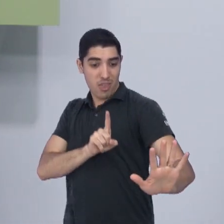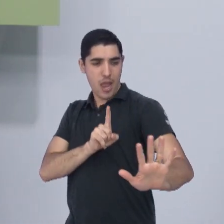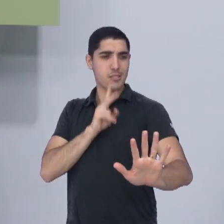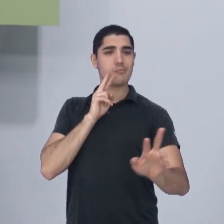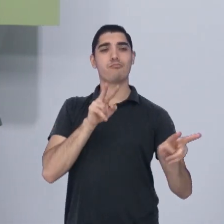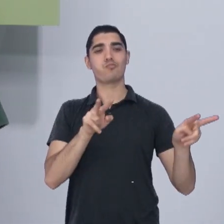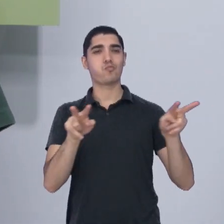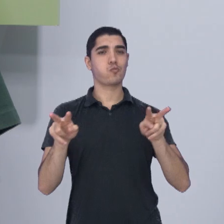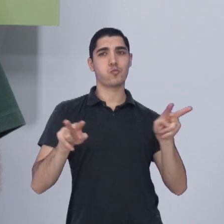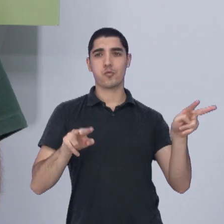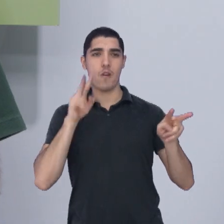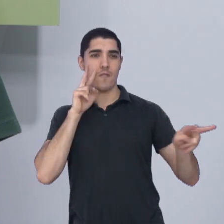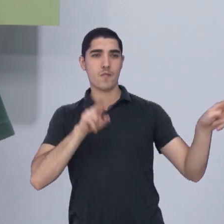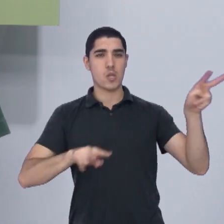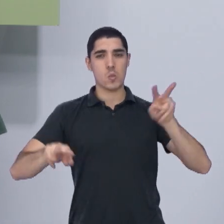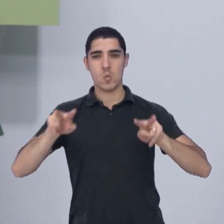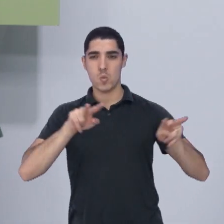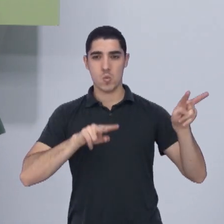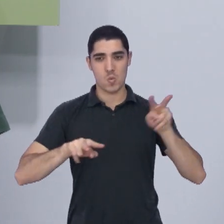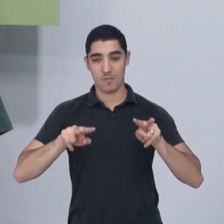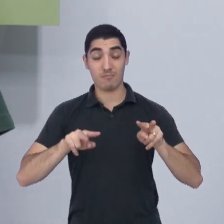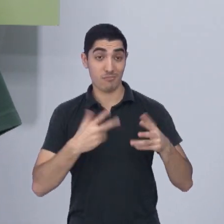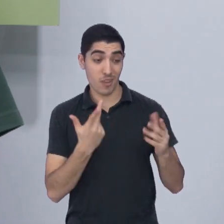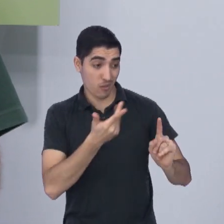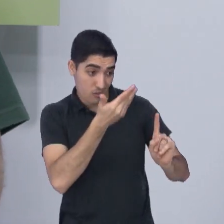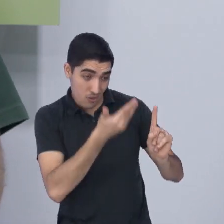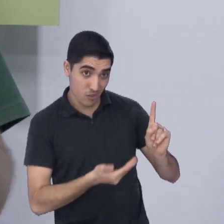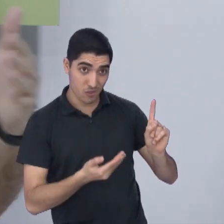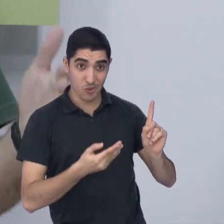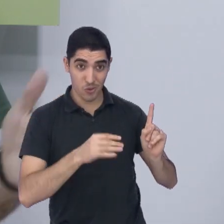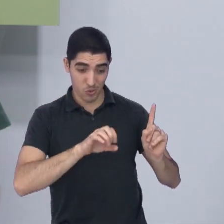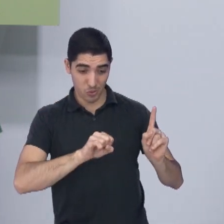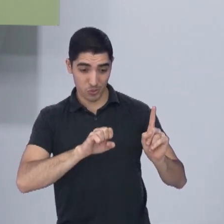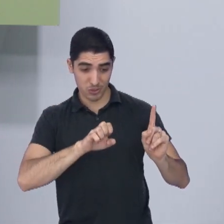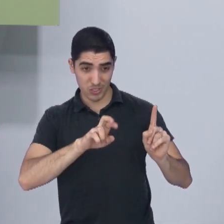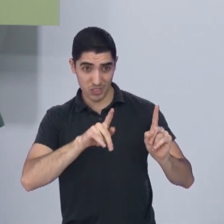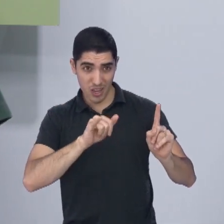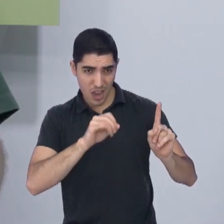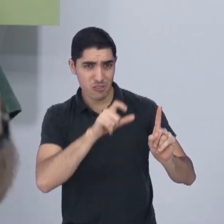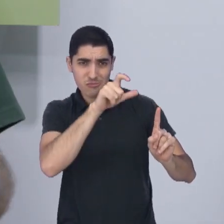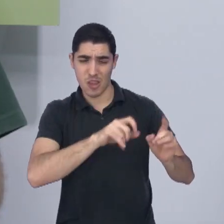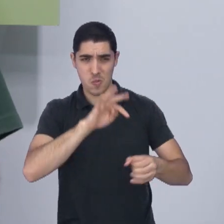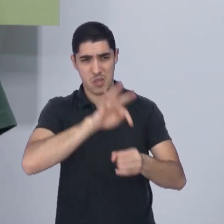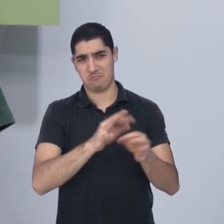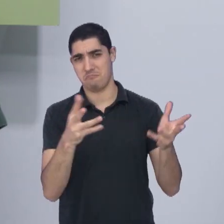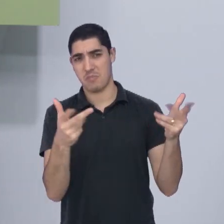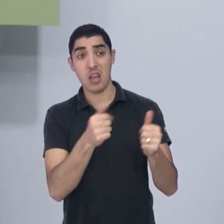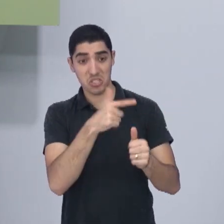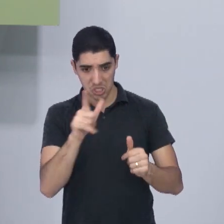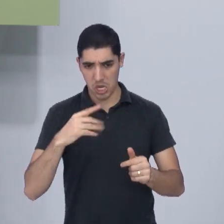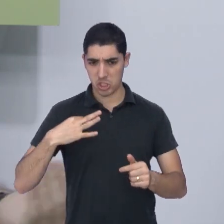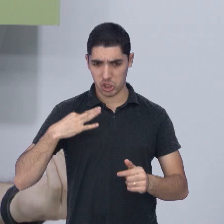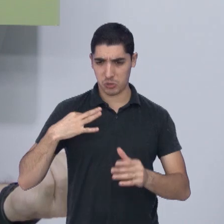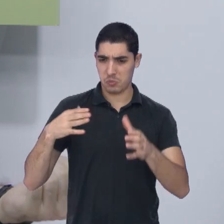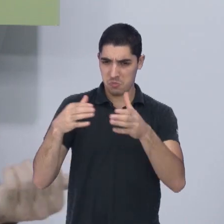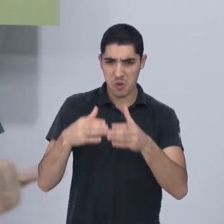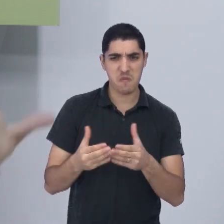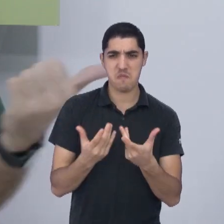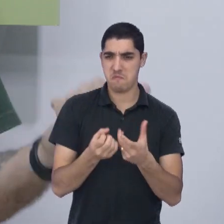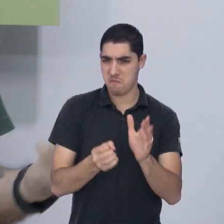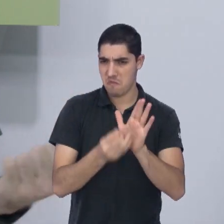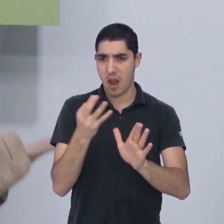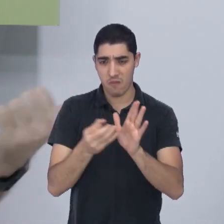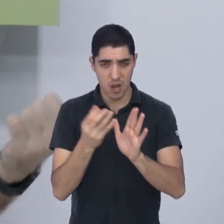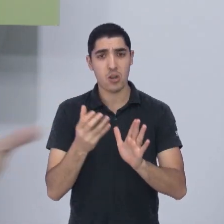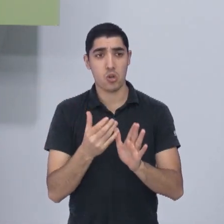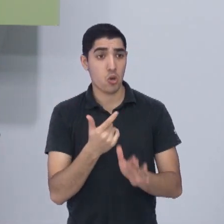é como eu disse, é um grande treinador, já passou por vários times, por onde ele passou foi bem. O último trabalho que ele fez